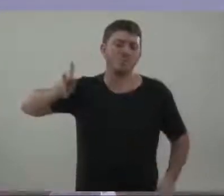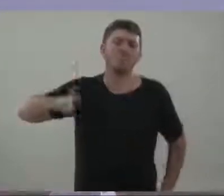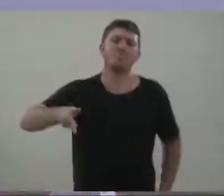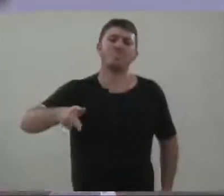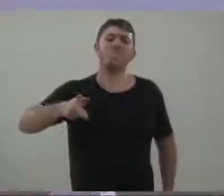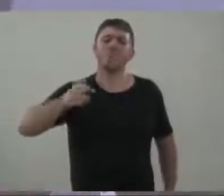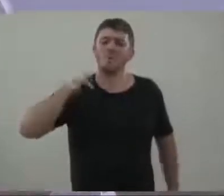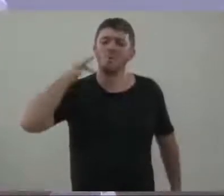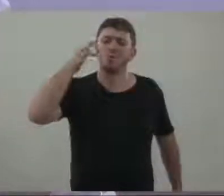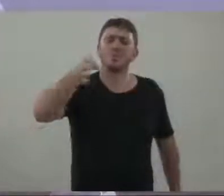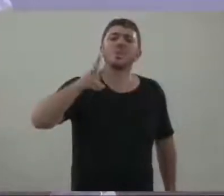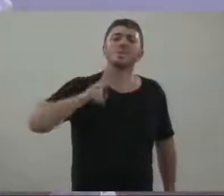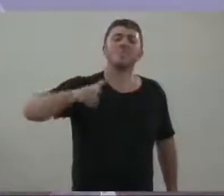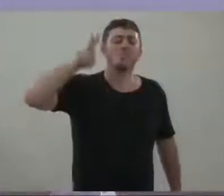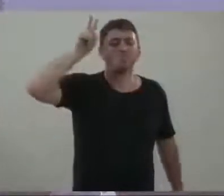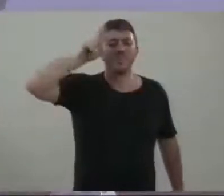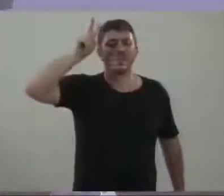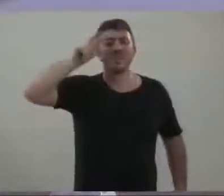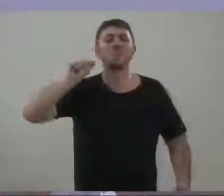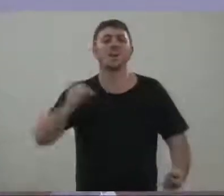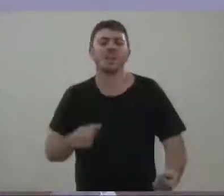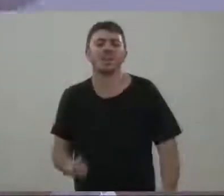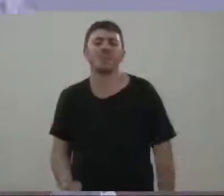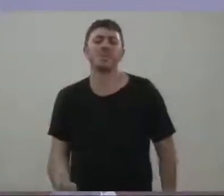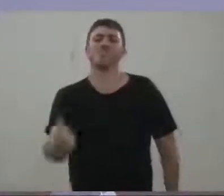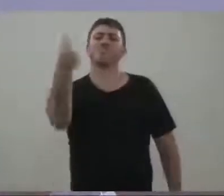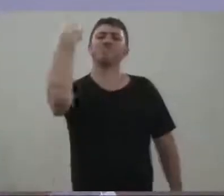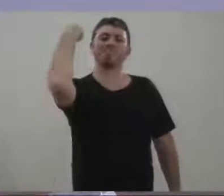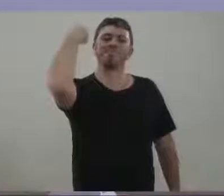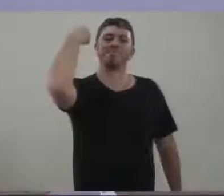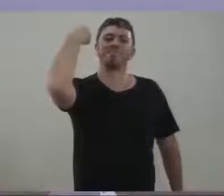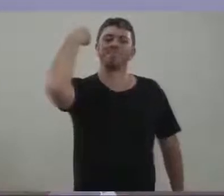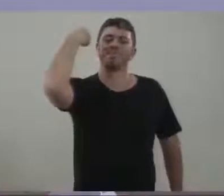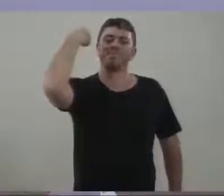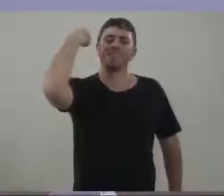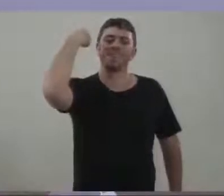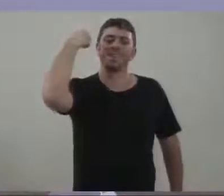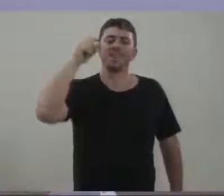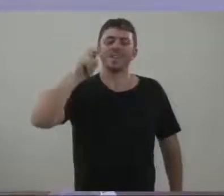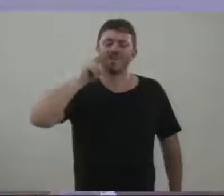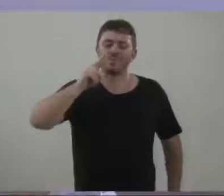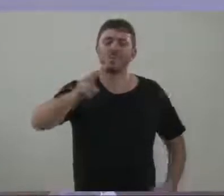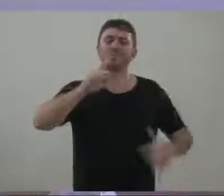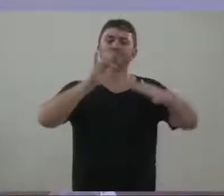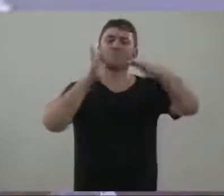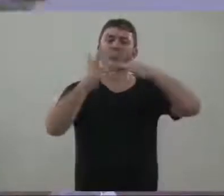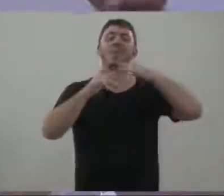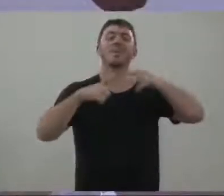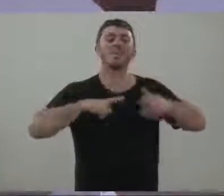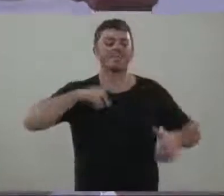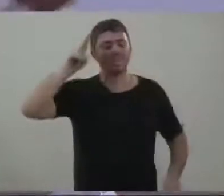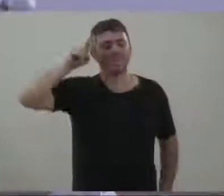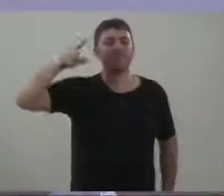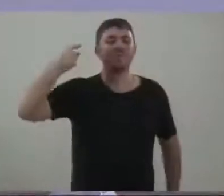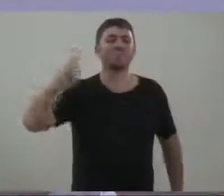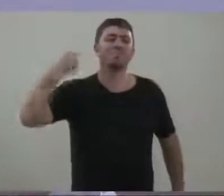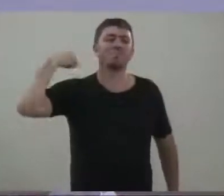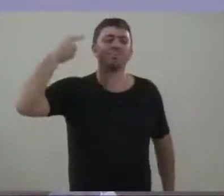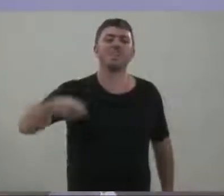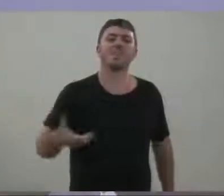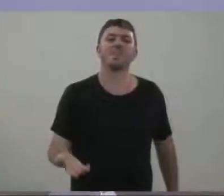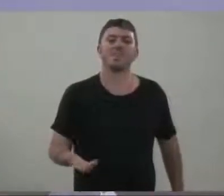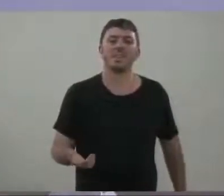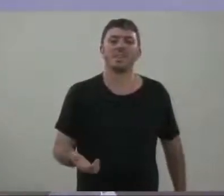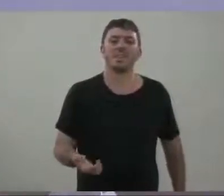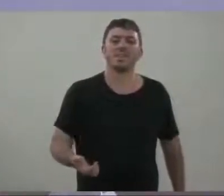100 anos, as pessoas vão viver esse momento, vão olhar esse momento nas mídias sociais. Mais uma coisa que desde 1949 estava apagado